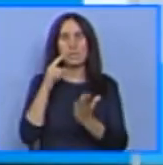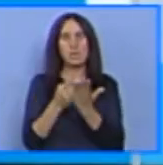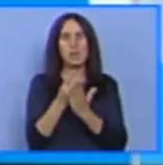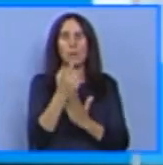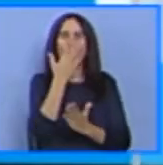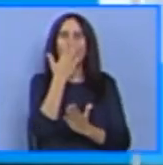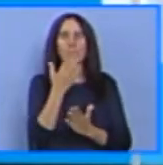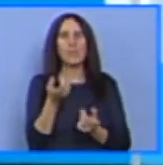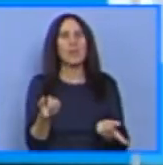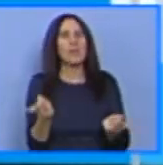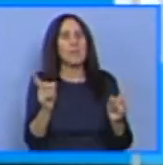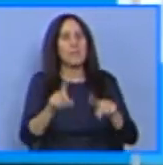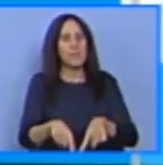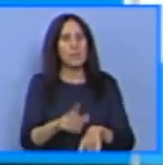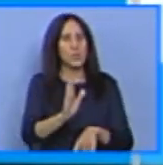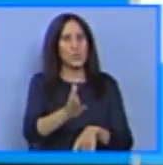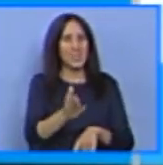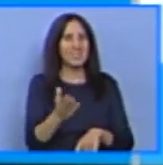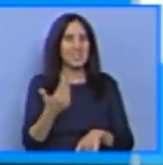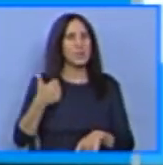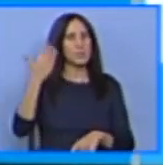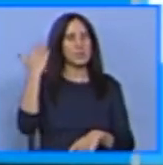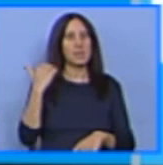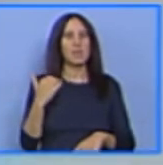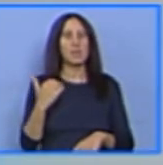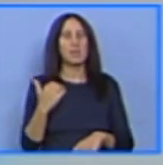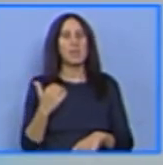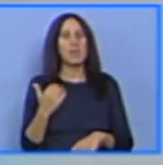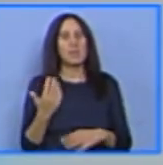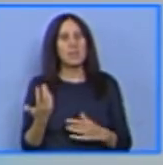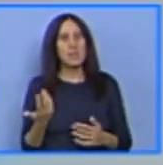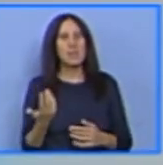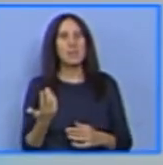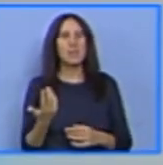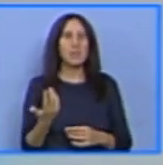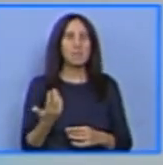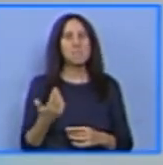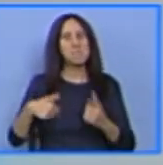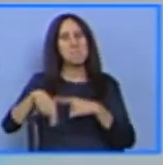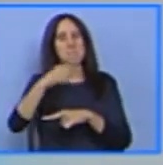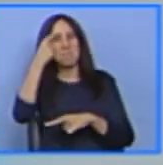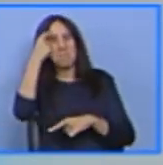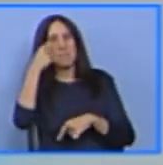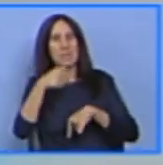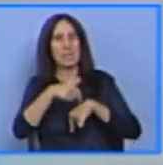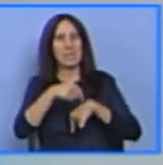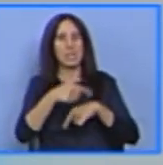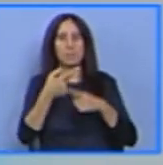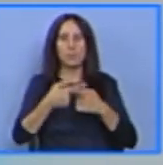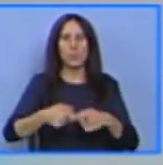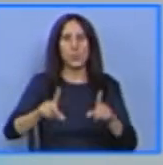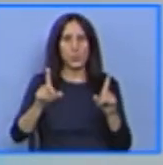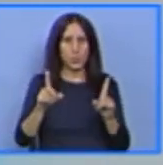uma reedição de algo já feito no passado, e alguns achavam que os tempos eram completamente